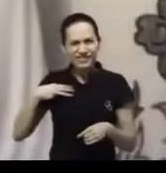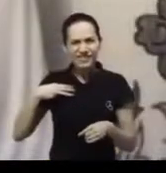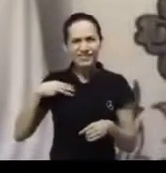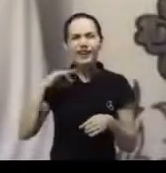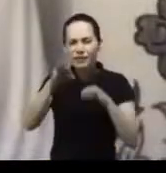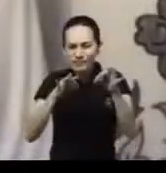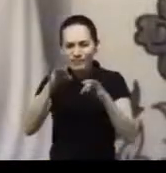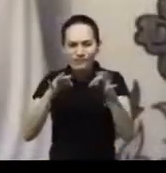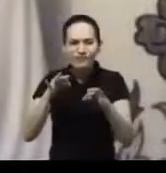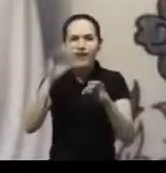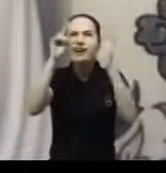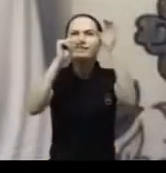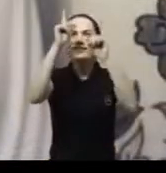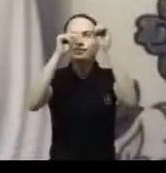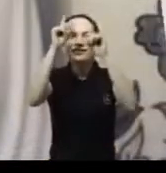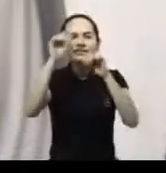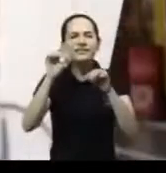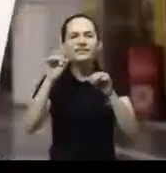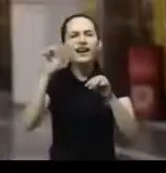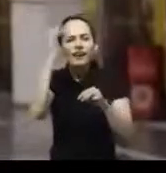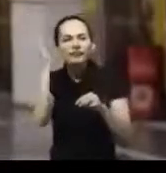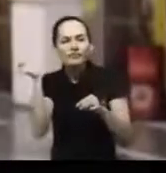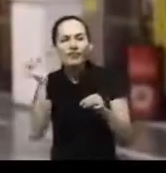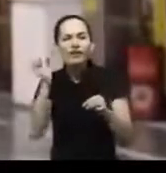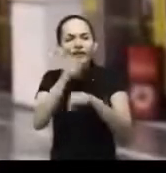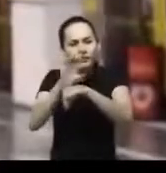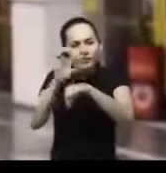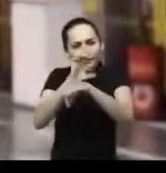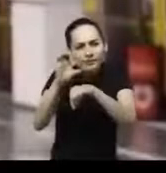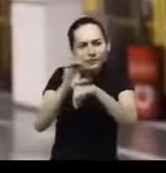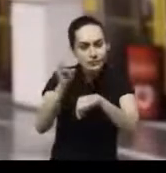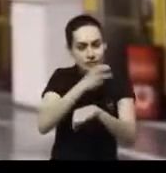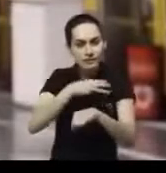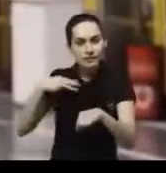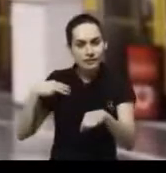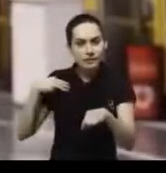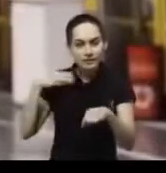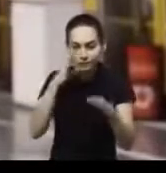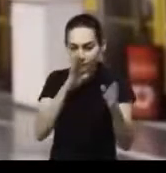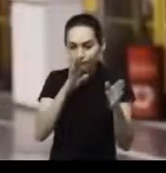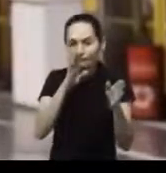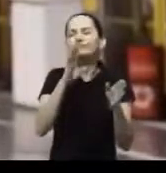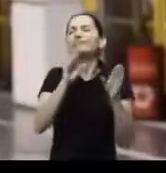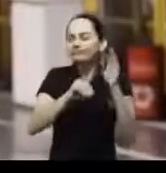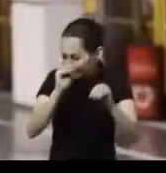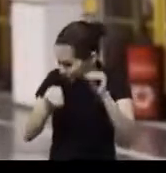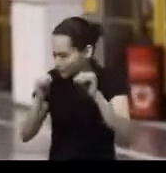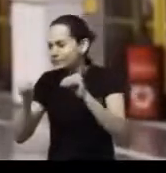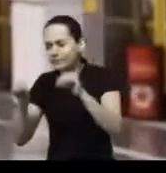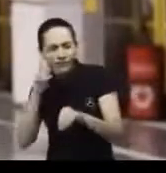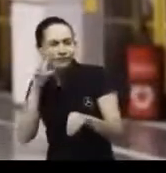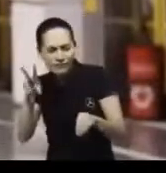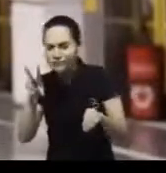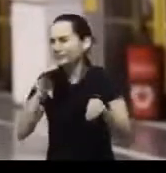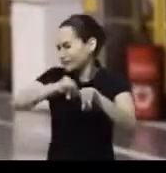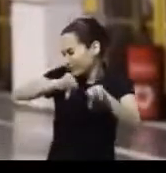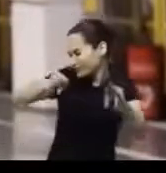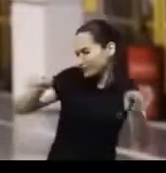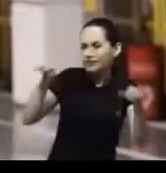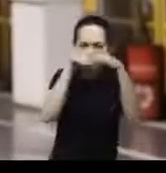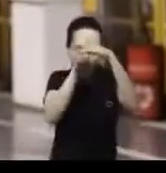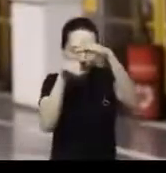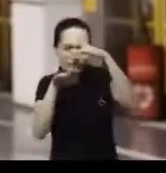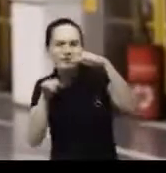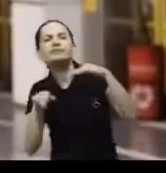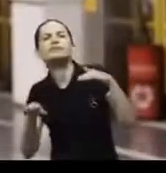chama céu estrelas do amanhã né curso do SENAI o planejamento e controle de produção e eu vi muita coisa da produção eu vi muito sobre estão